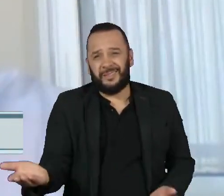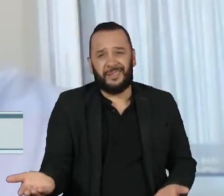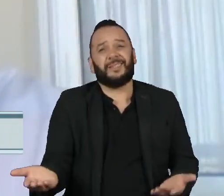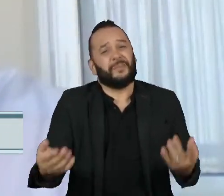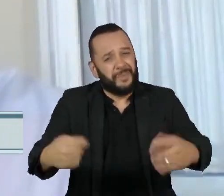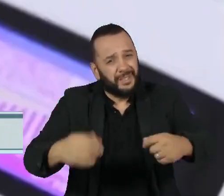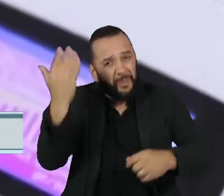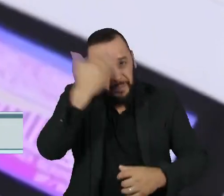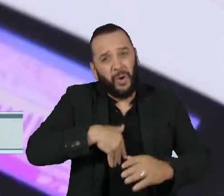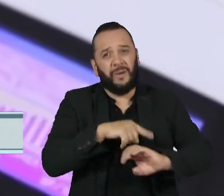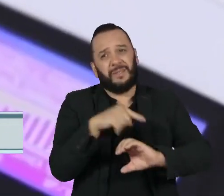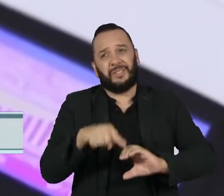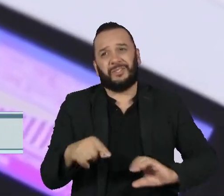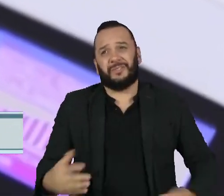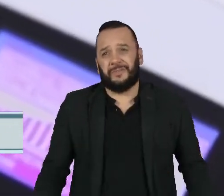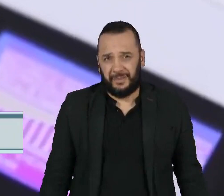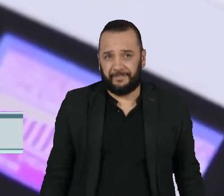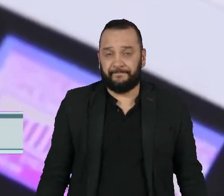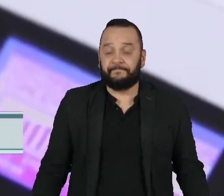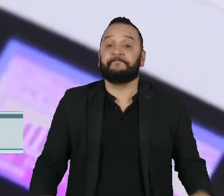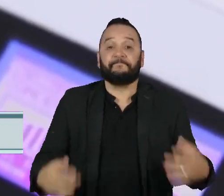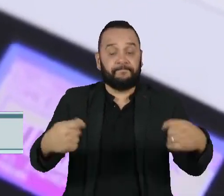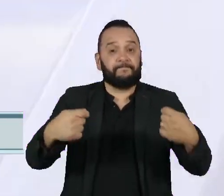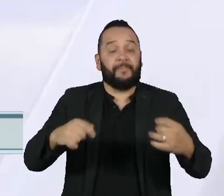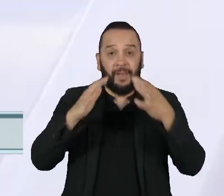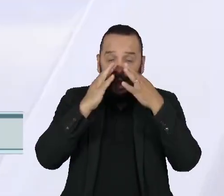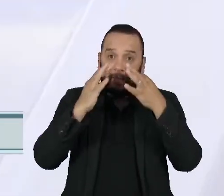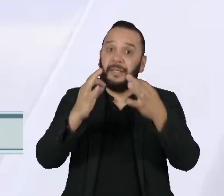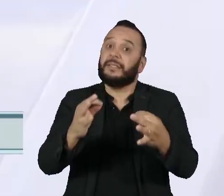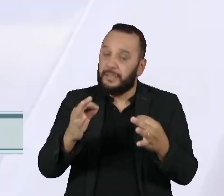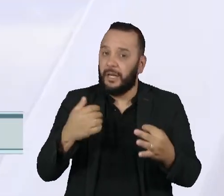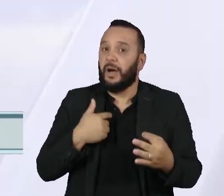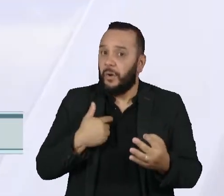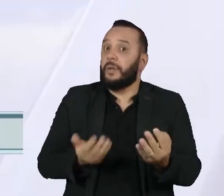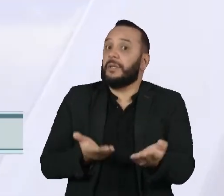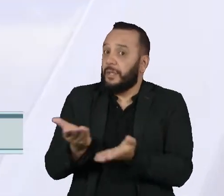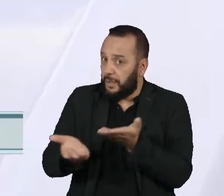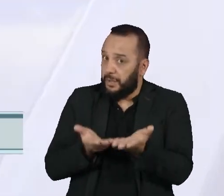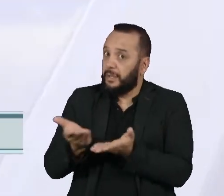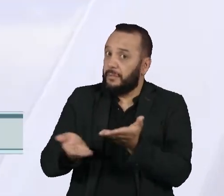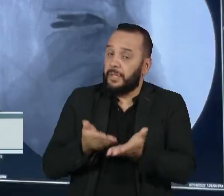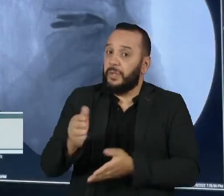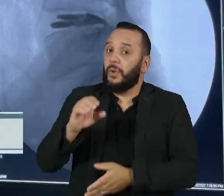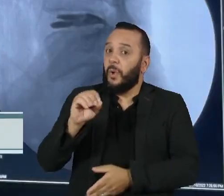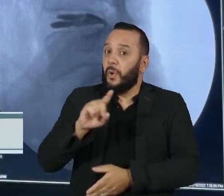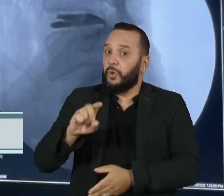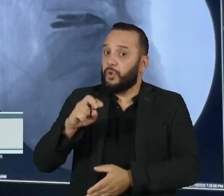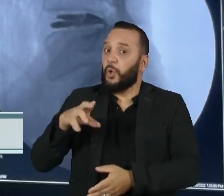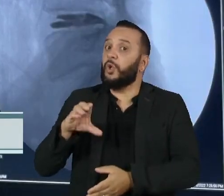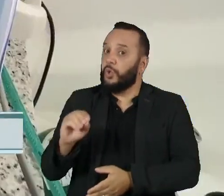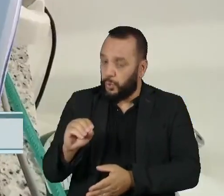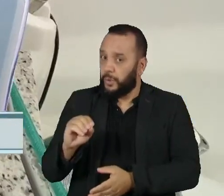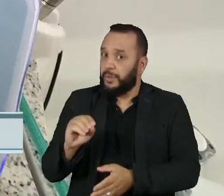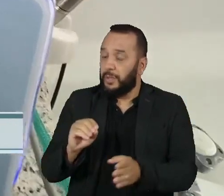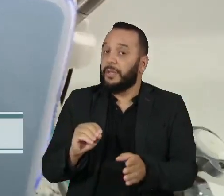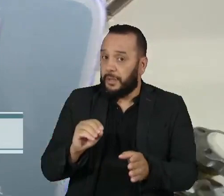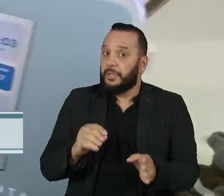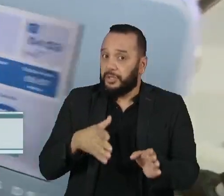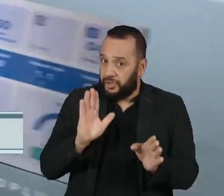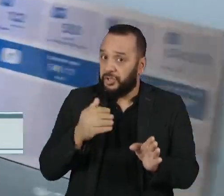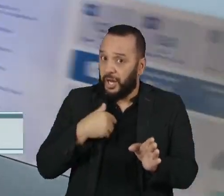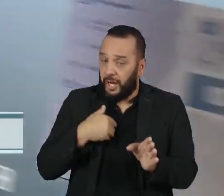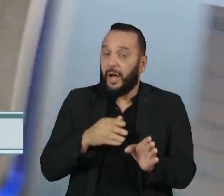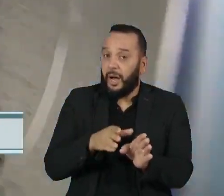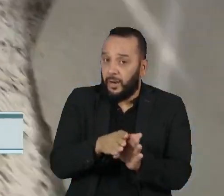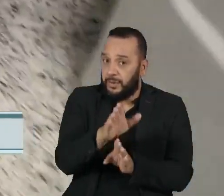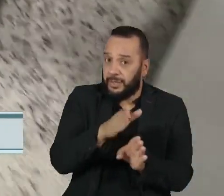aprovação científica. Por isso, é preciso estar atento aos tratamentos onde a ozonioterapia é realmente indicada pela Agência